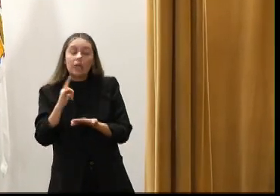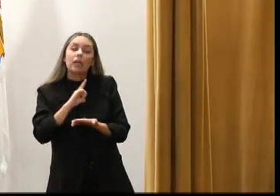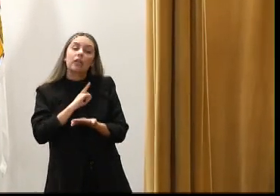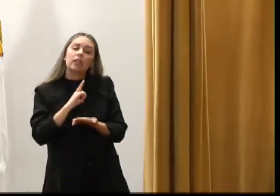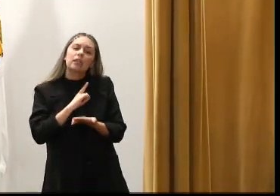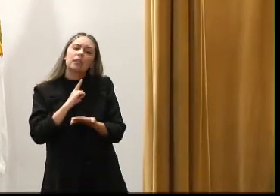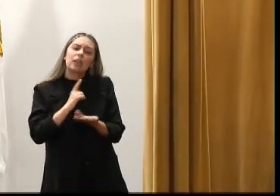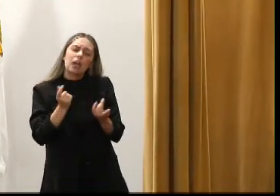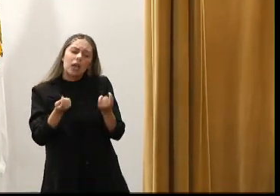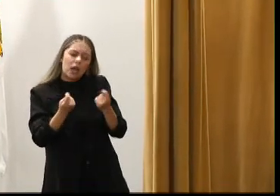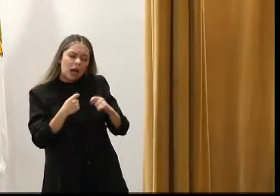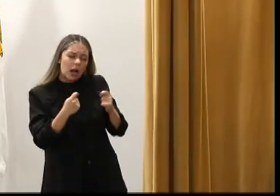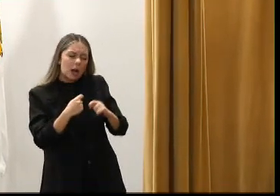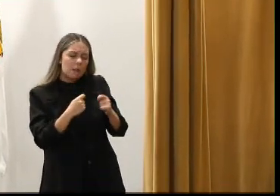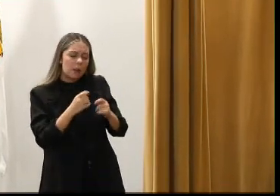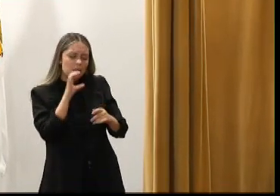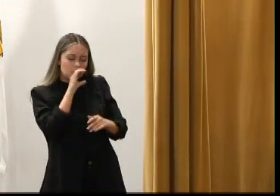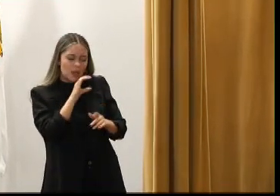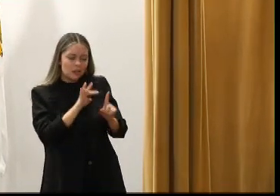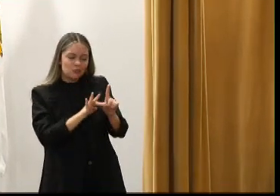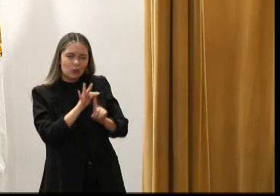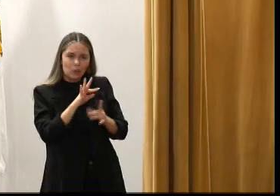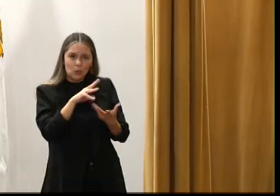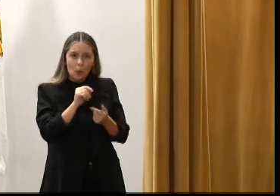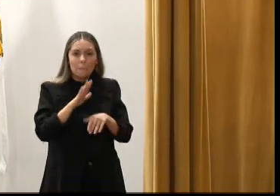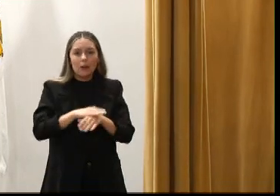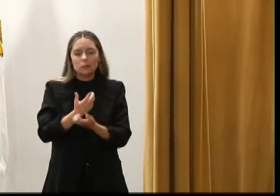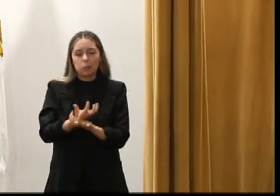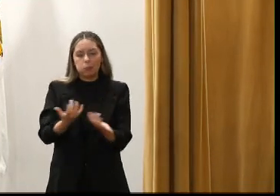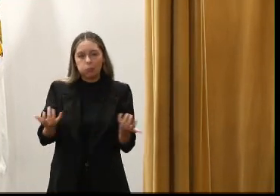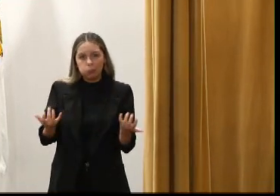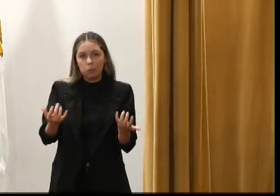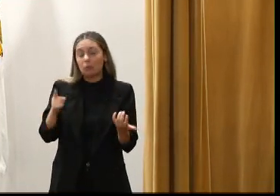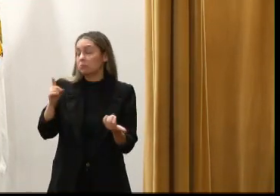incêndios. Aqui Portugal, 2017,